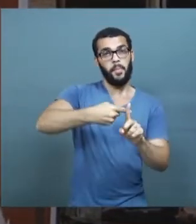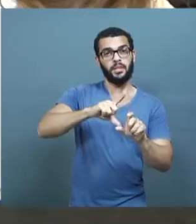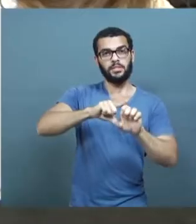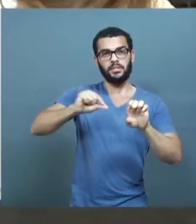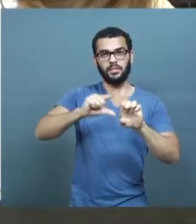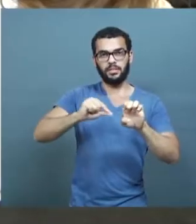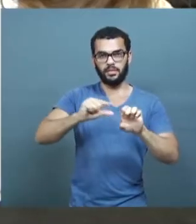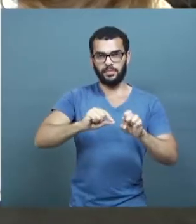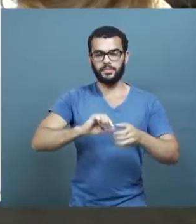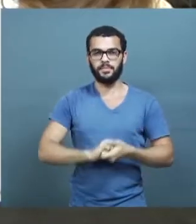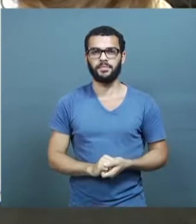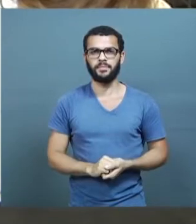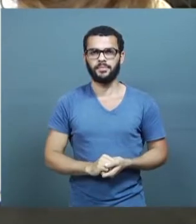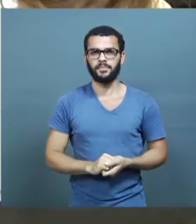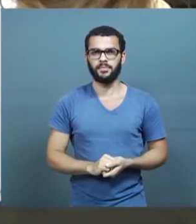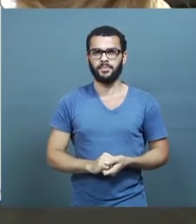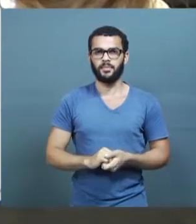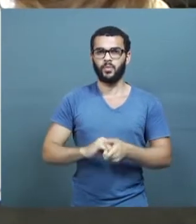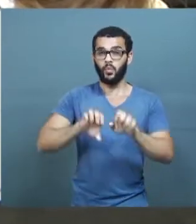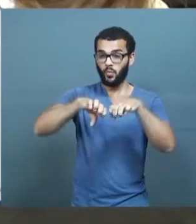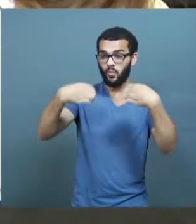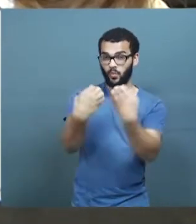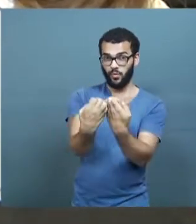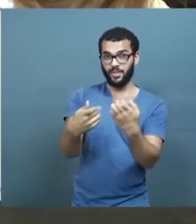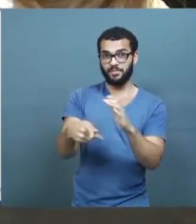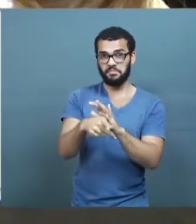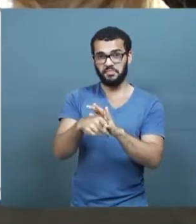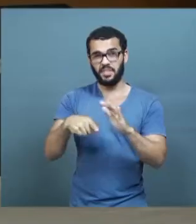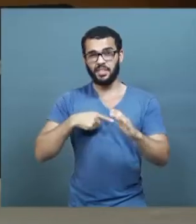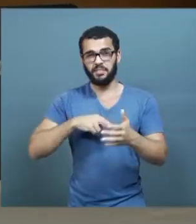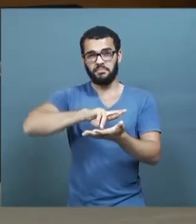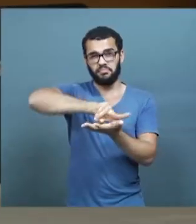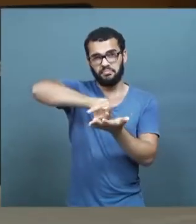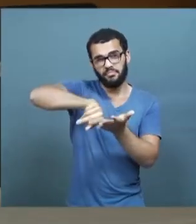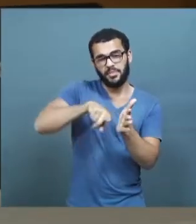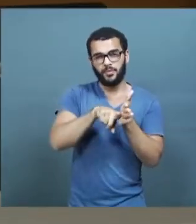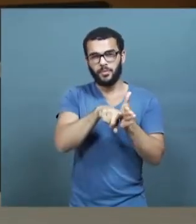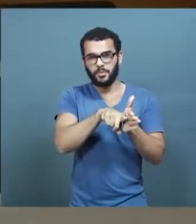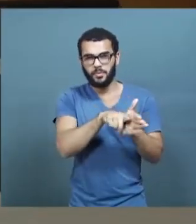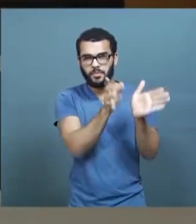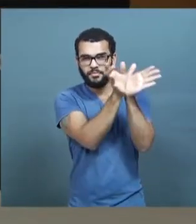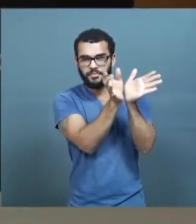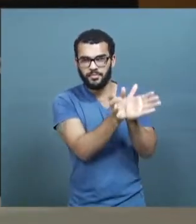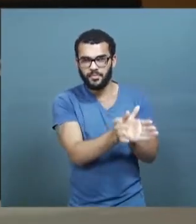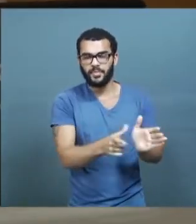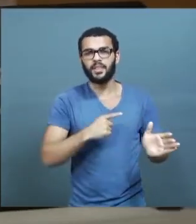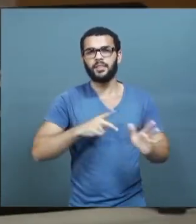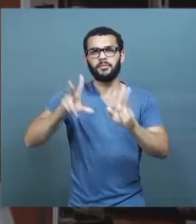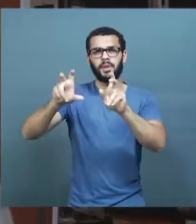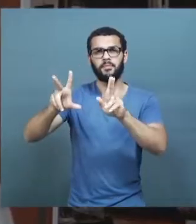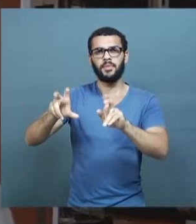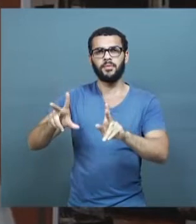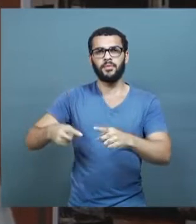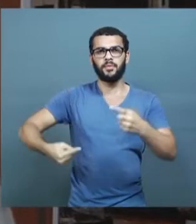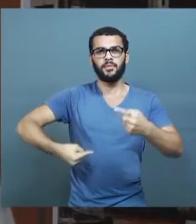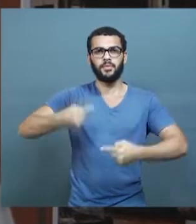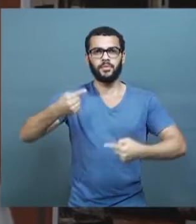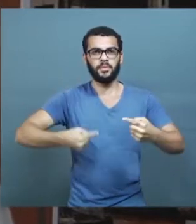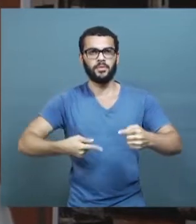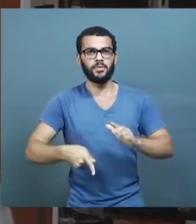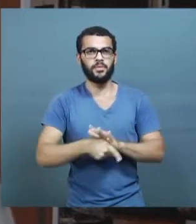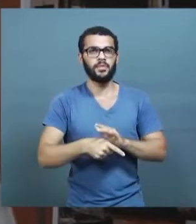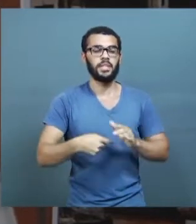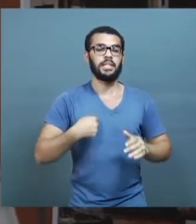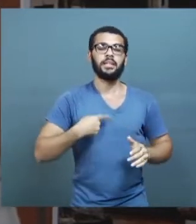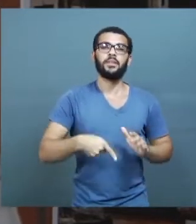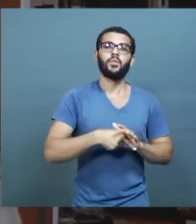sou. O evento internacional envolve muitos grupos de pesquisa e diferentes eixos de discussões. Um eixo é territórios em